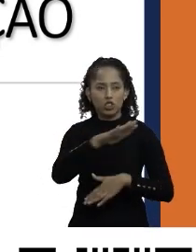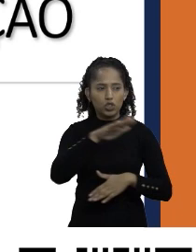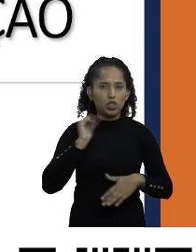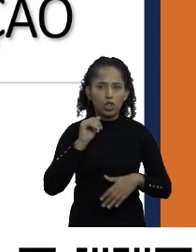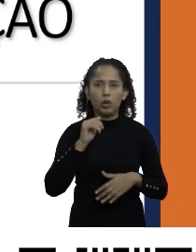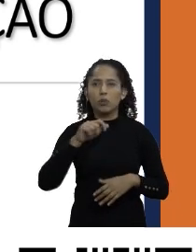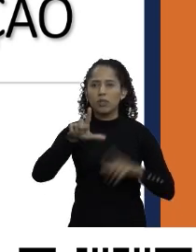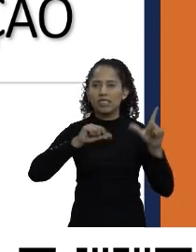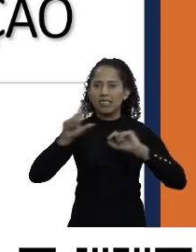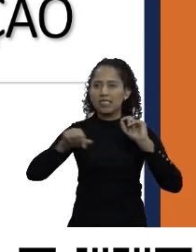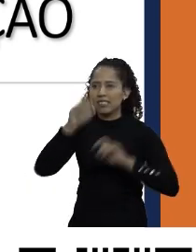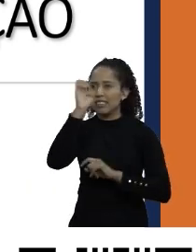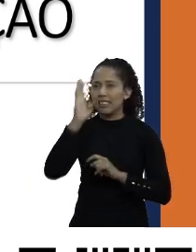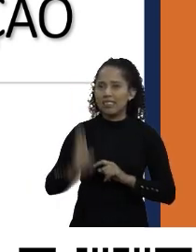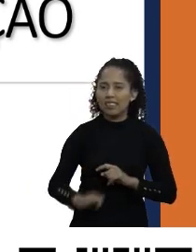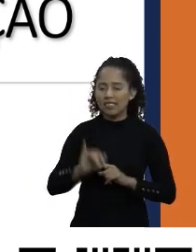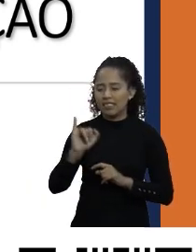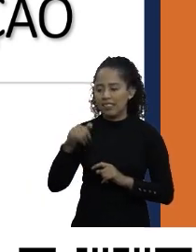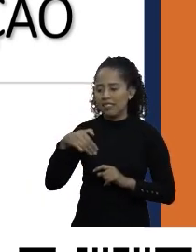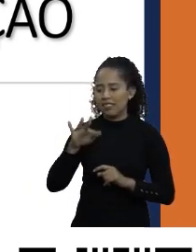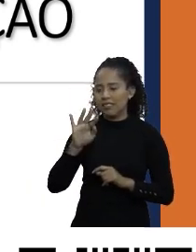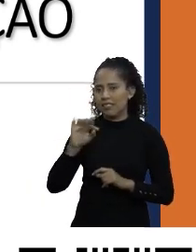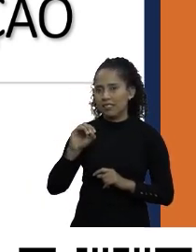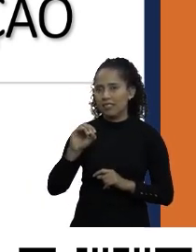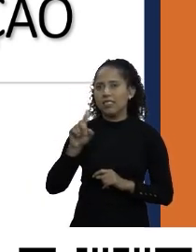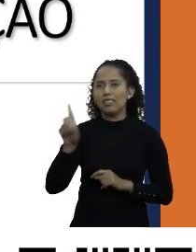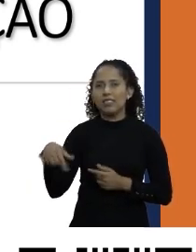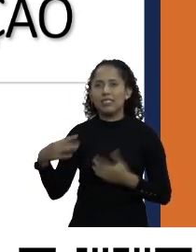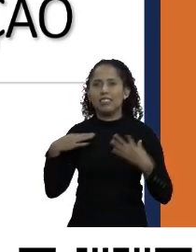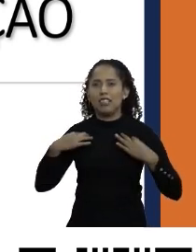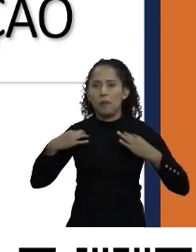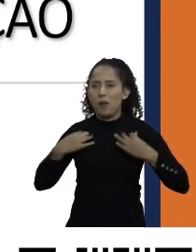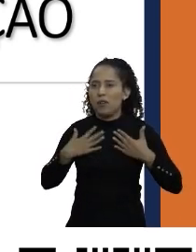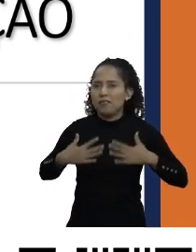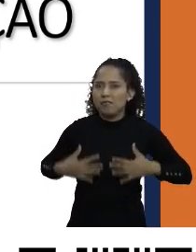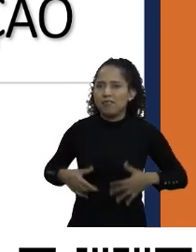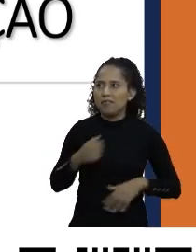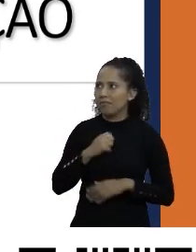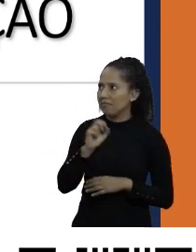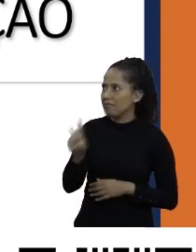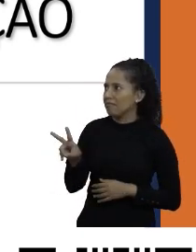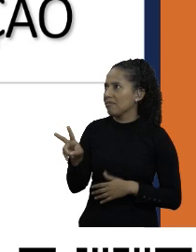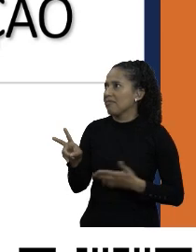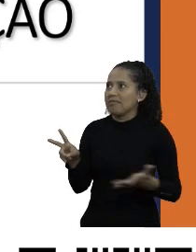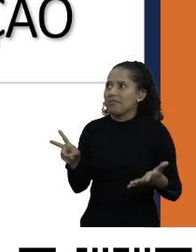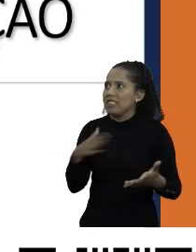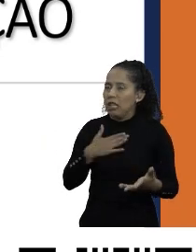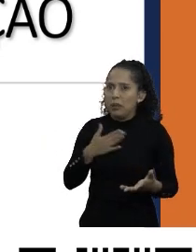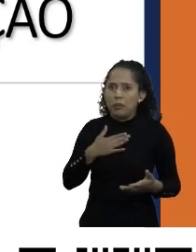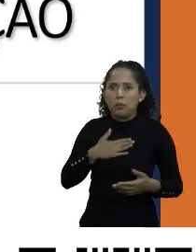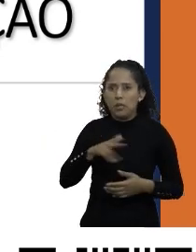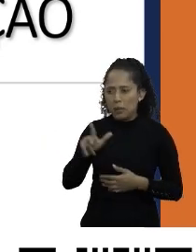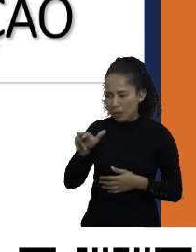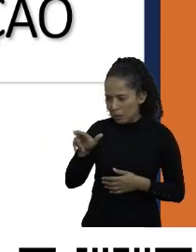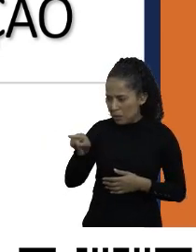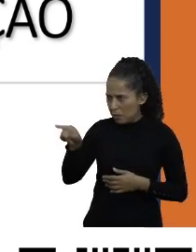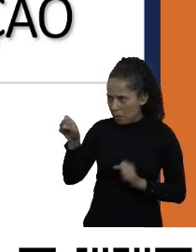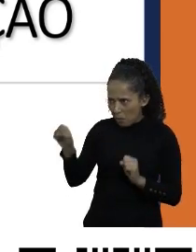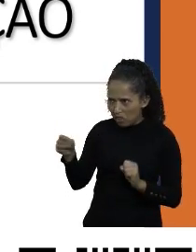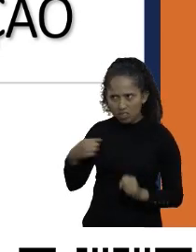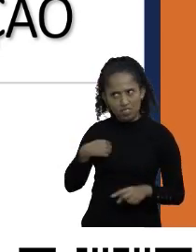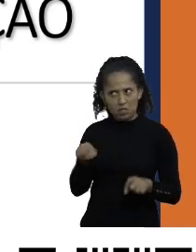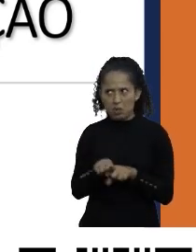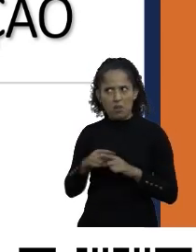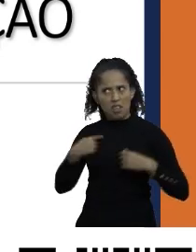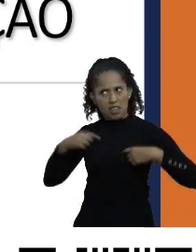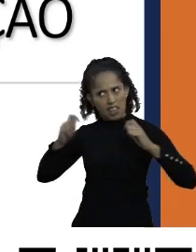Seleção Brasileira Infanto, trouxe para casa a camisa da Seleção Brasileira e eu dizia, pô, mas a minha irmã, se ela, minha irmã pode, eu também